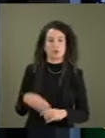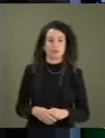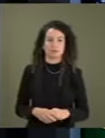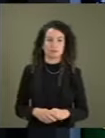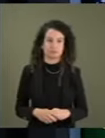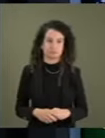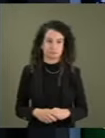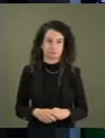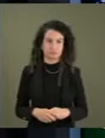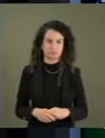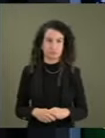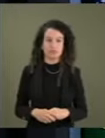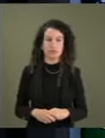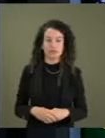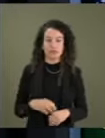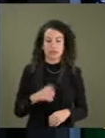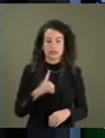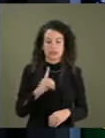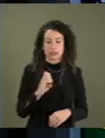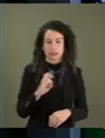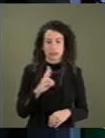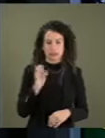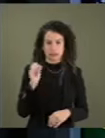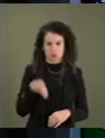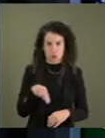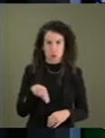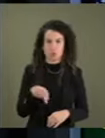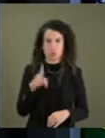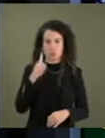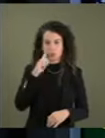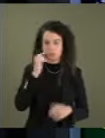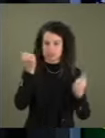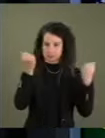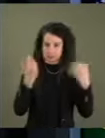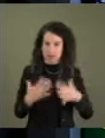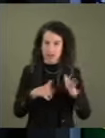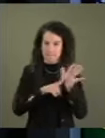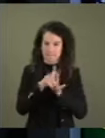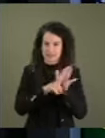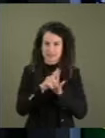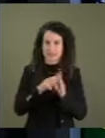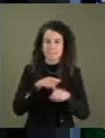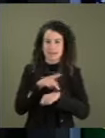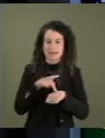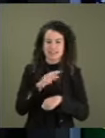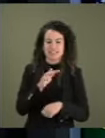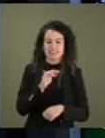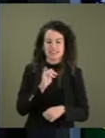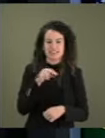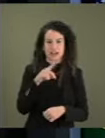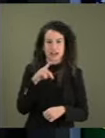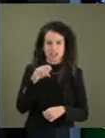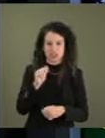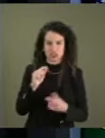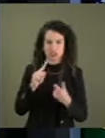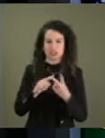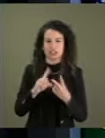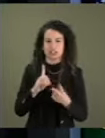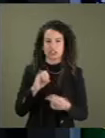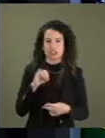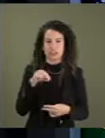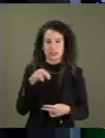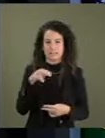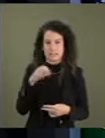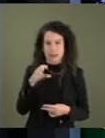Berenson menciona, em pesquisas da Finlândia e Dinamarca, 2 países